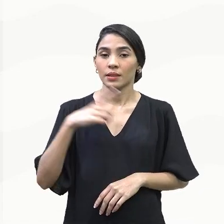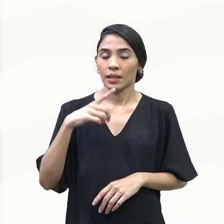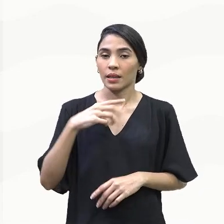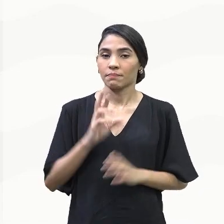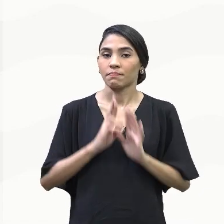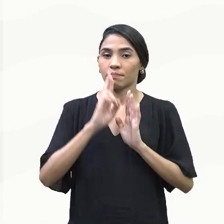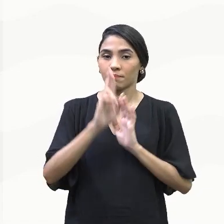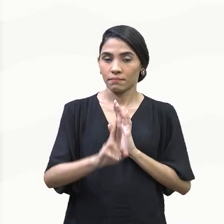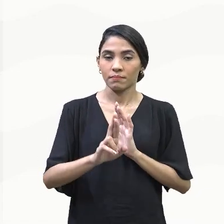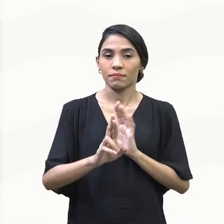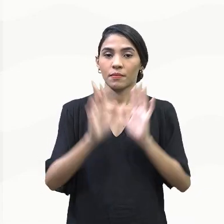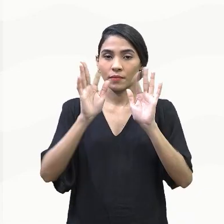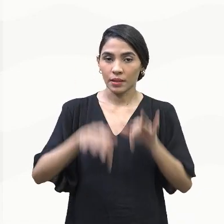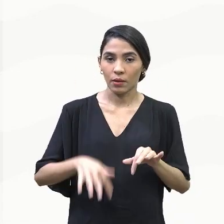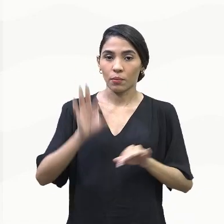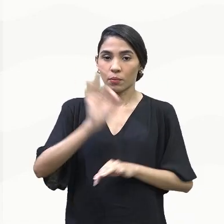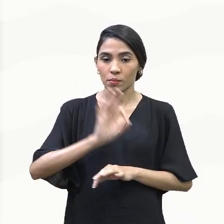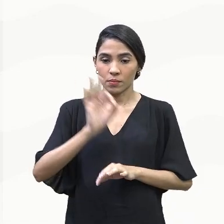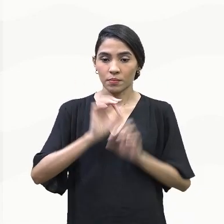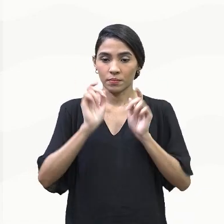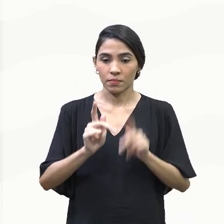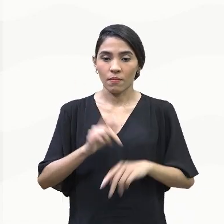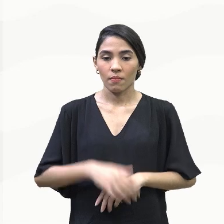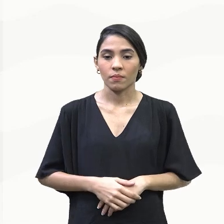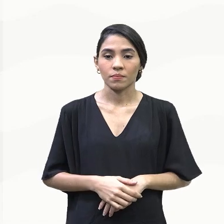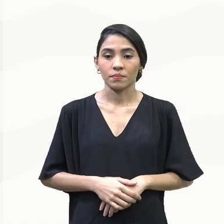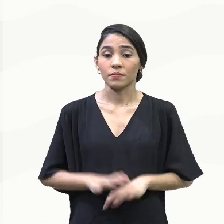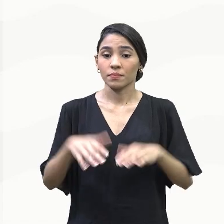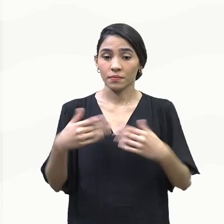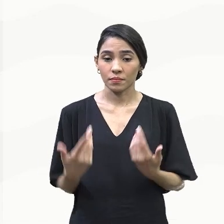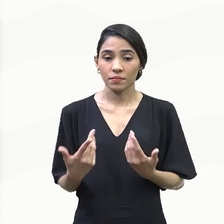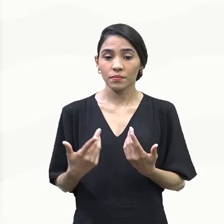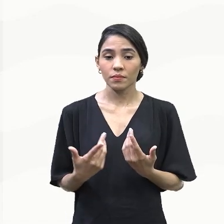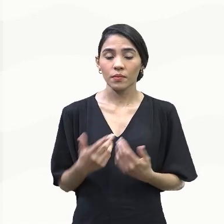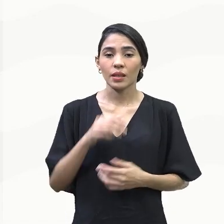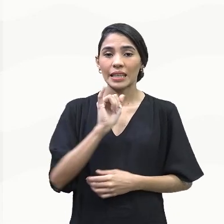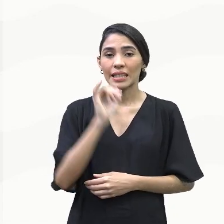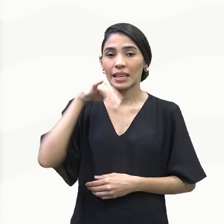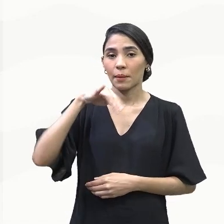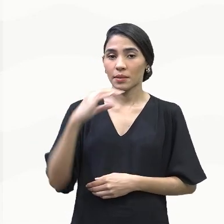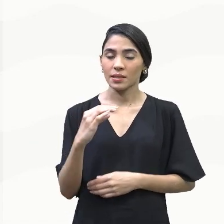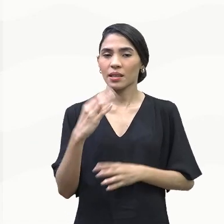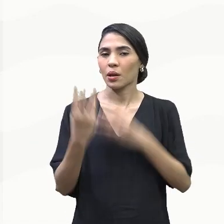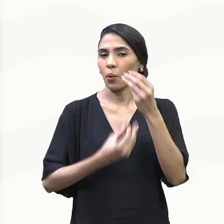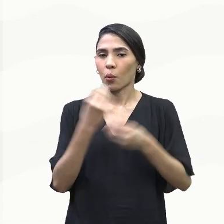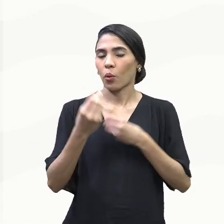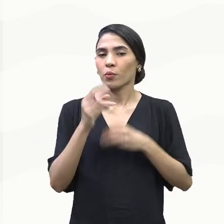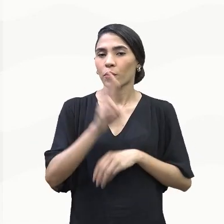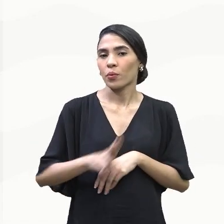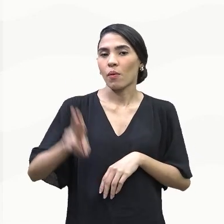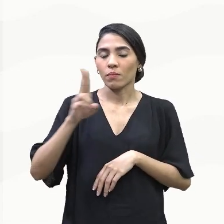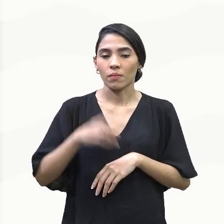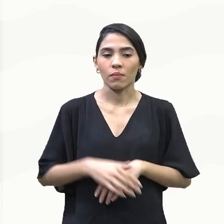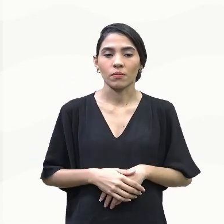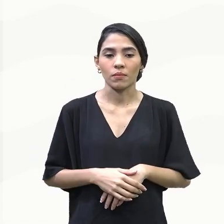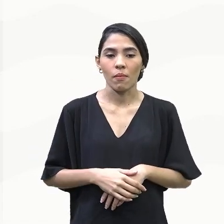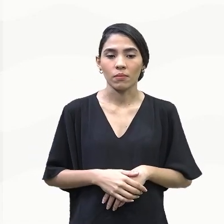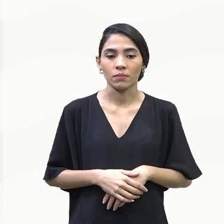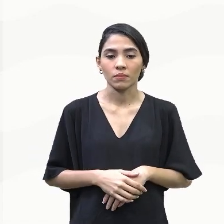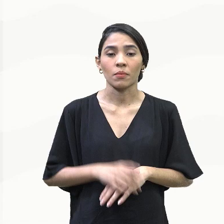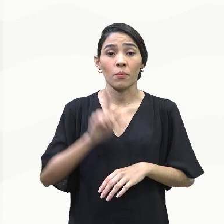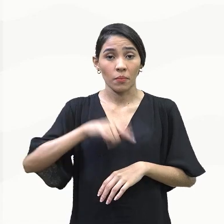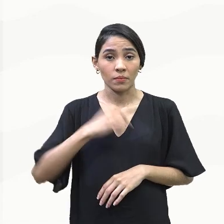resultado final dessa porcentagem, ok? Professor, e o IMC, onde é que ele entra aí? Vamos lá comigo.